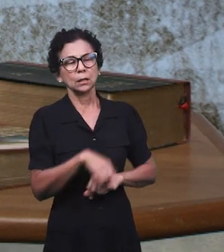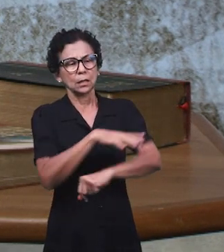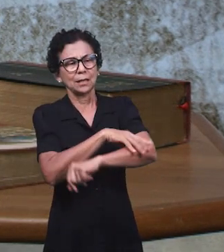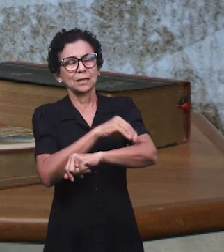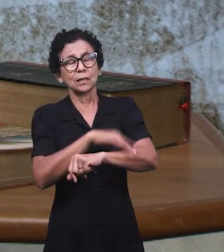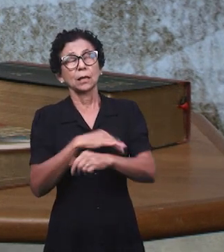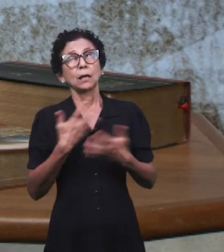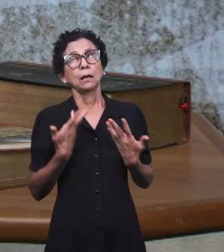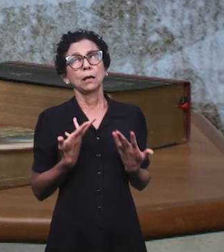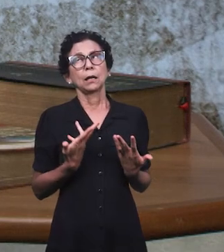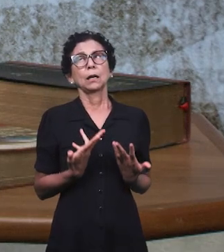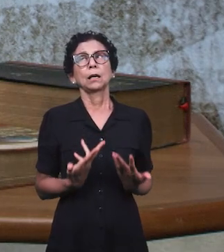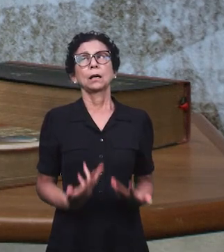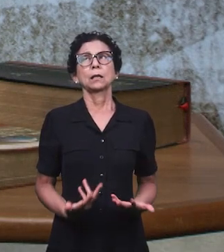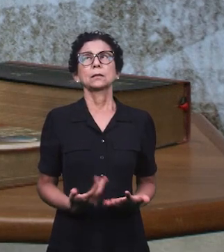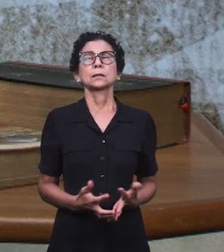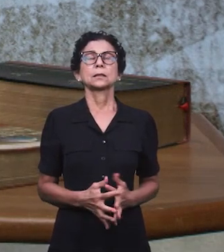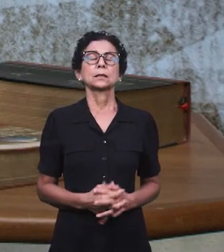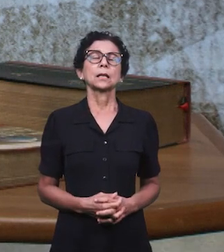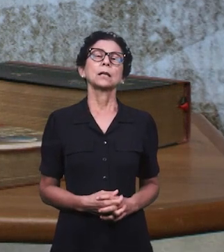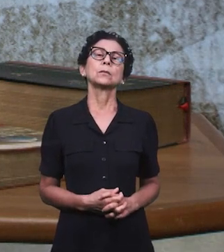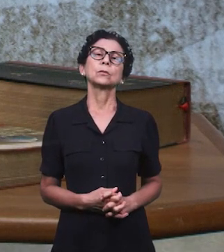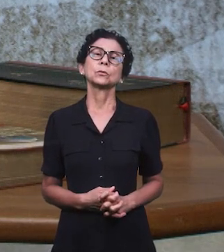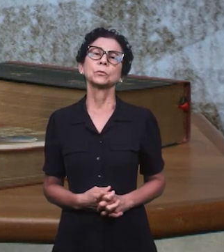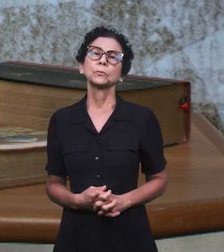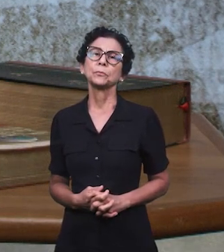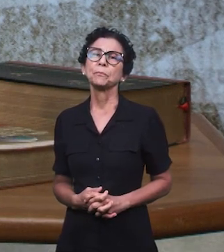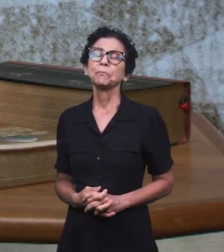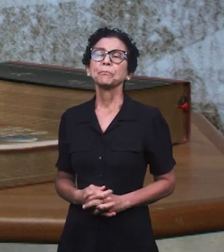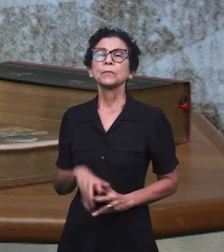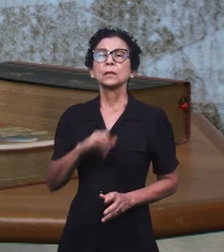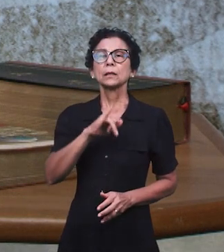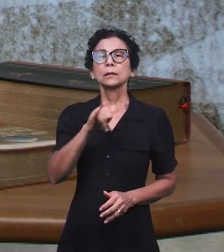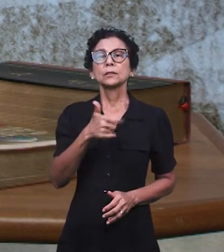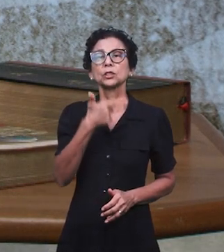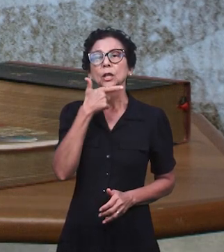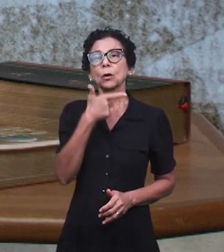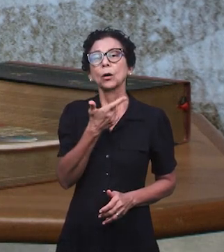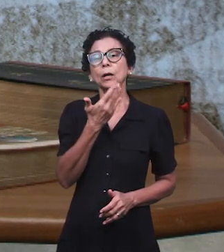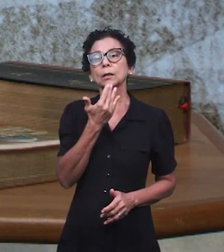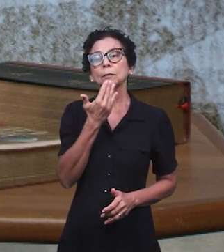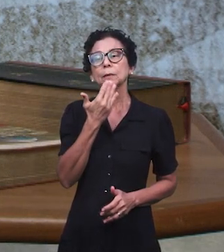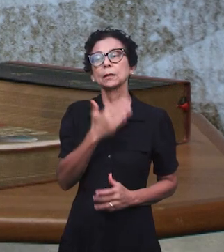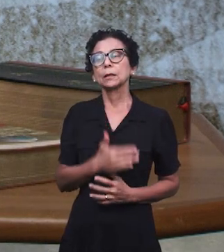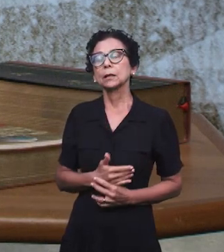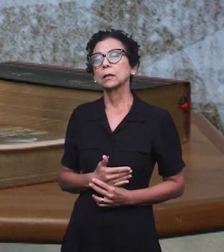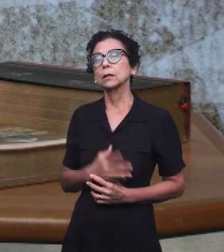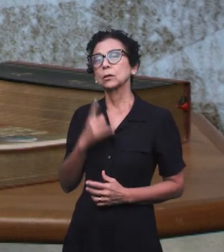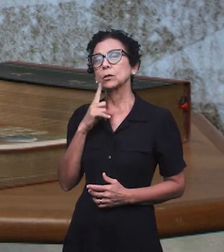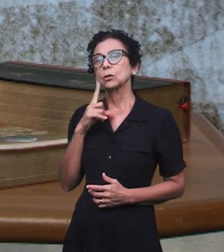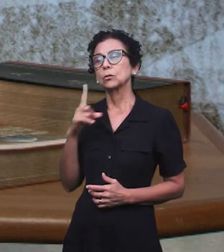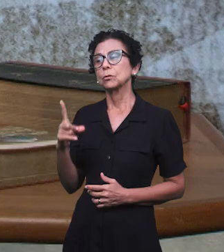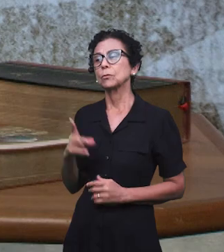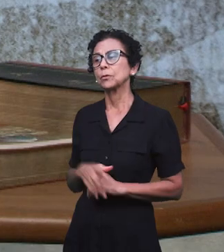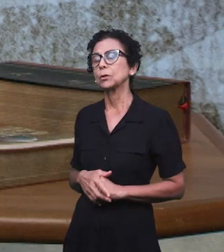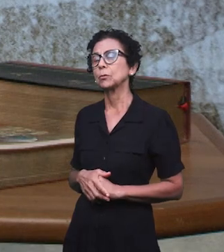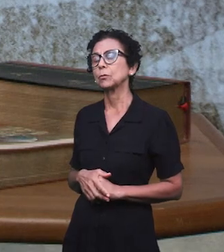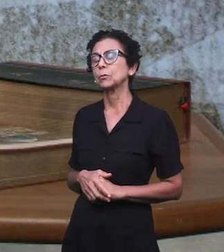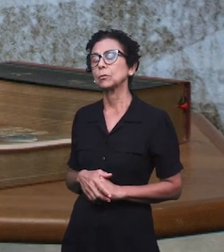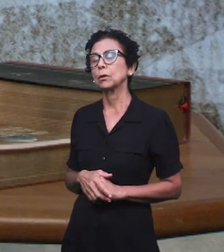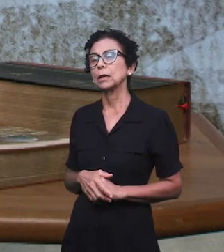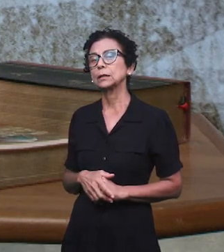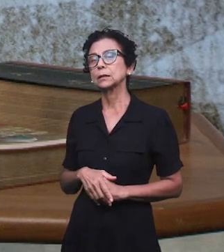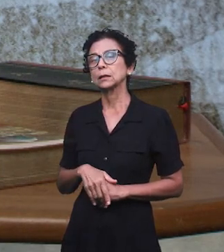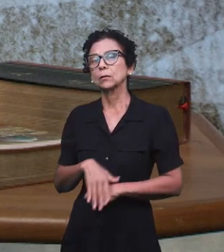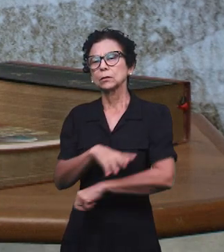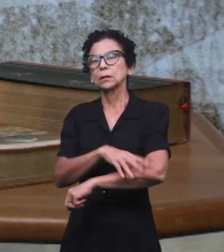deixa-me, peço-te, comer desse guisado vermelho, porque eu estou cansado. Por isso se chamou o seu nome